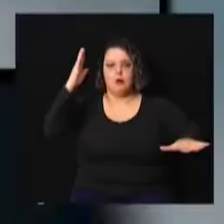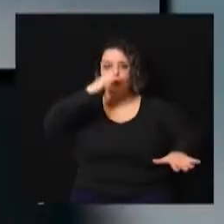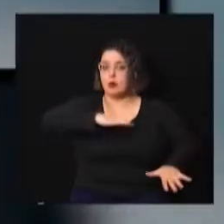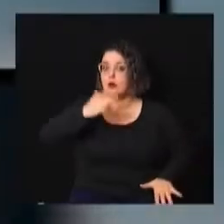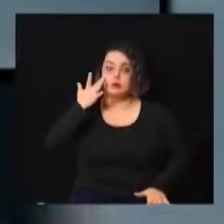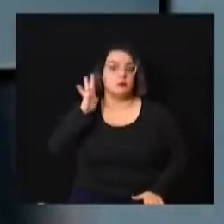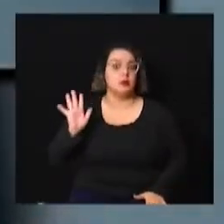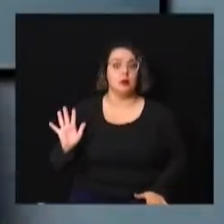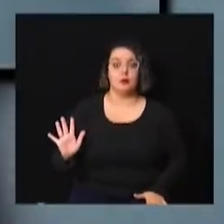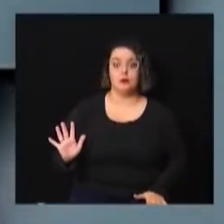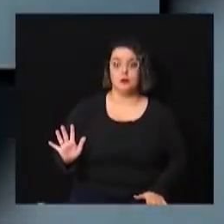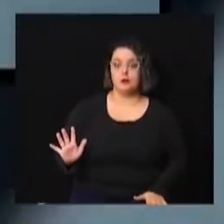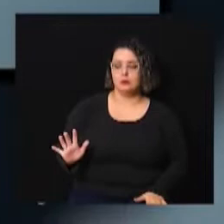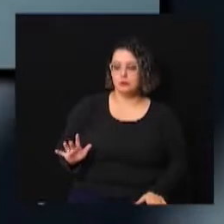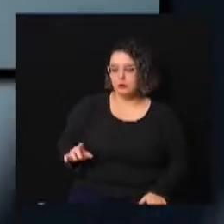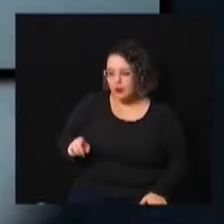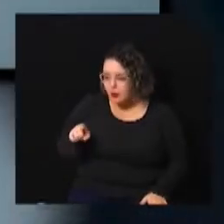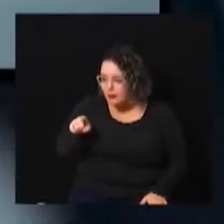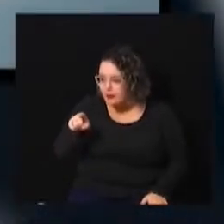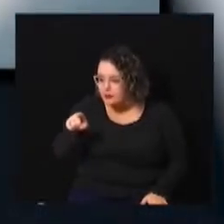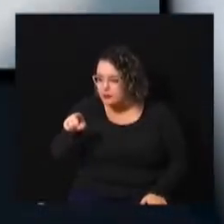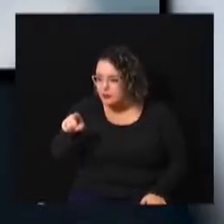É você.